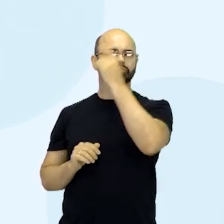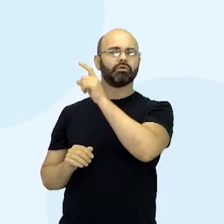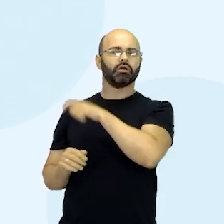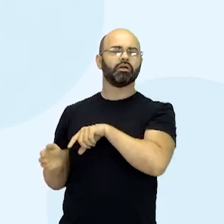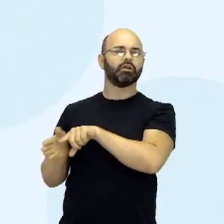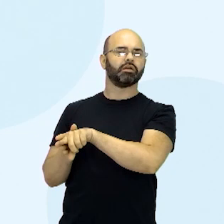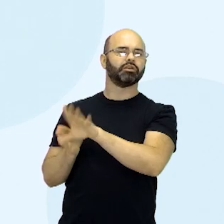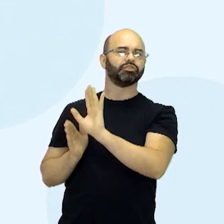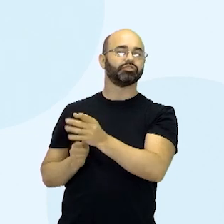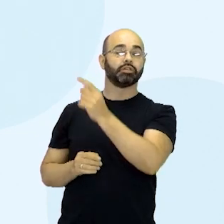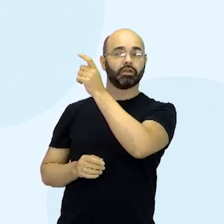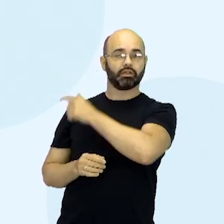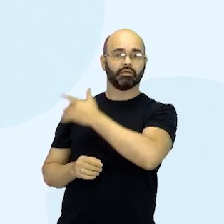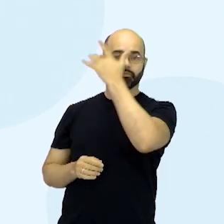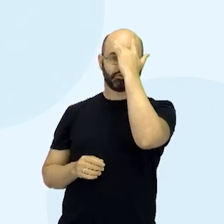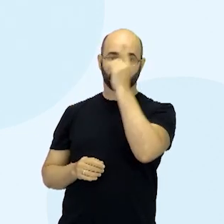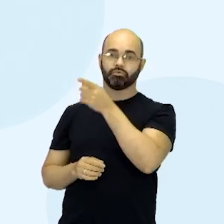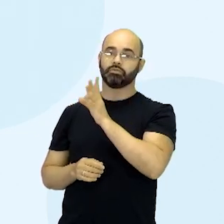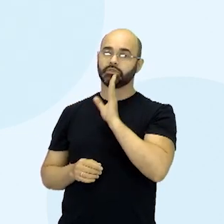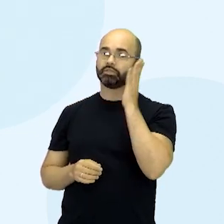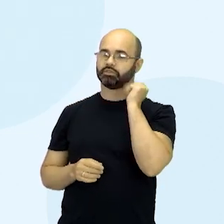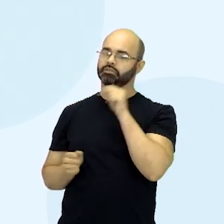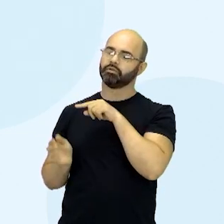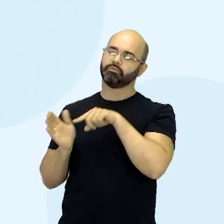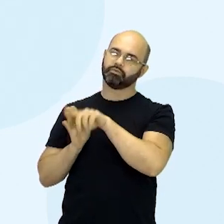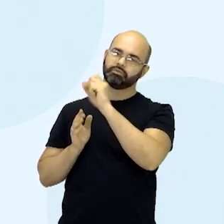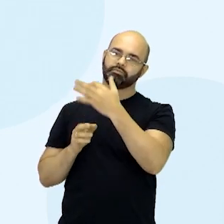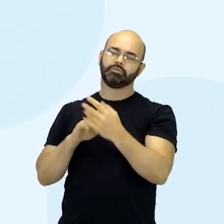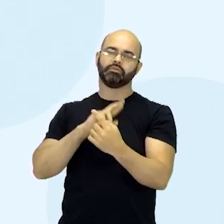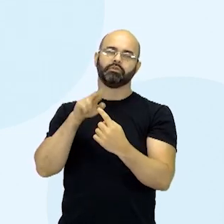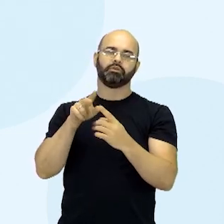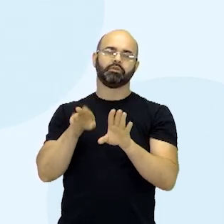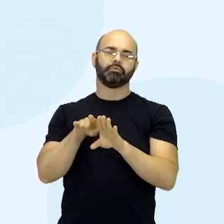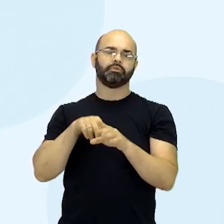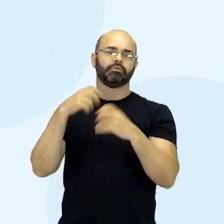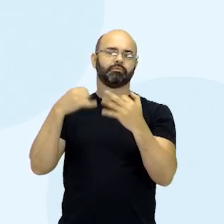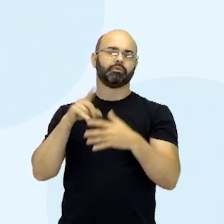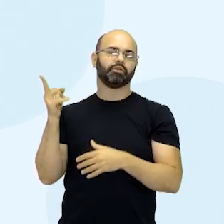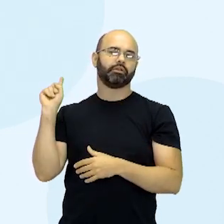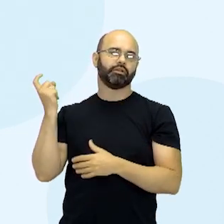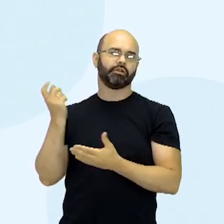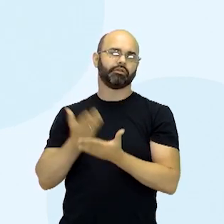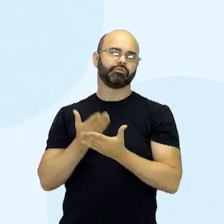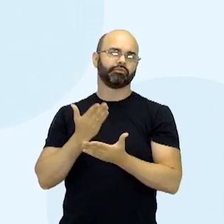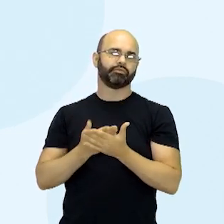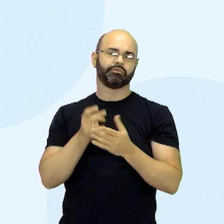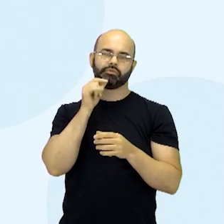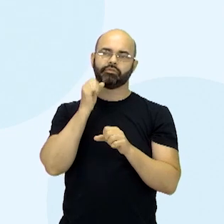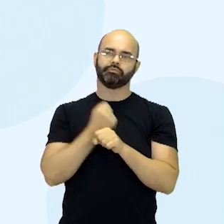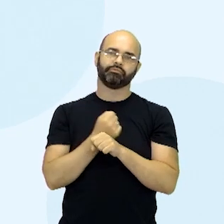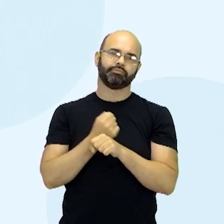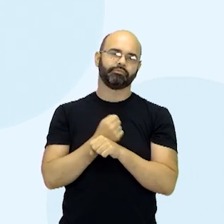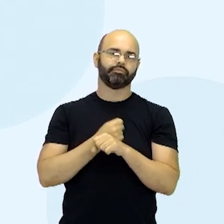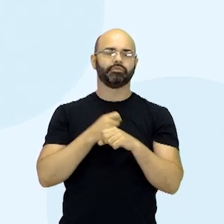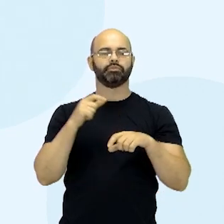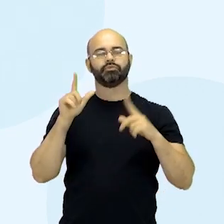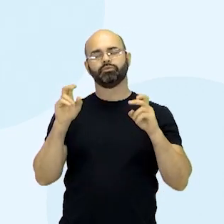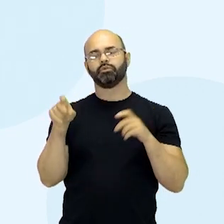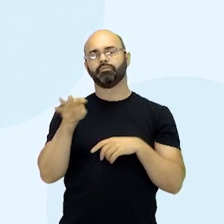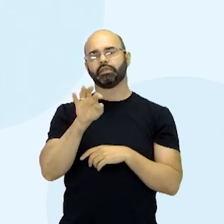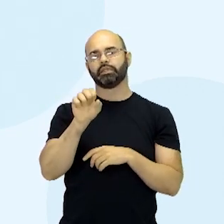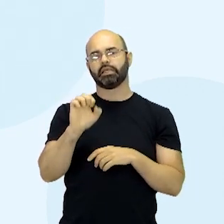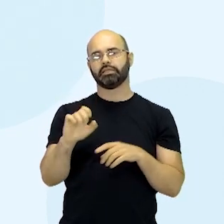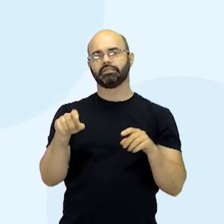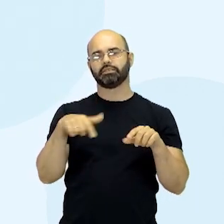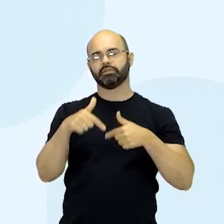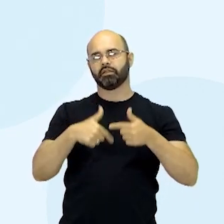comente um pouquinho sobre esse pesquisador, se você souber. Dar as referências, o crédito. Ó, ele estudou tanto tempo, fez uma tese sobre esse